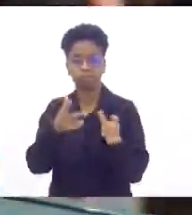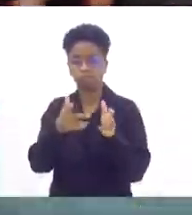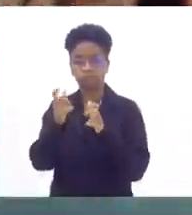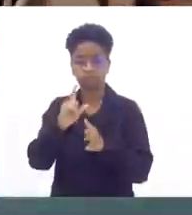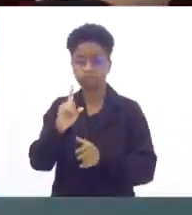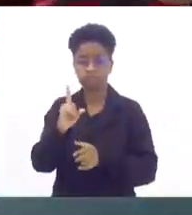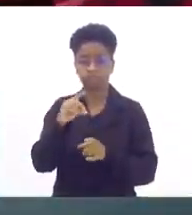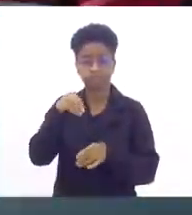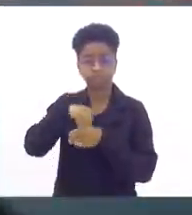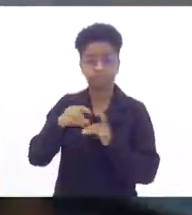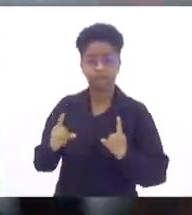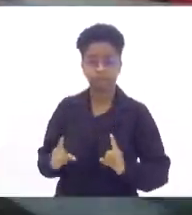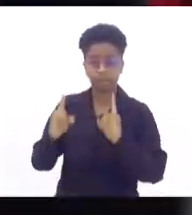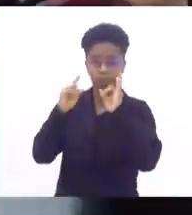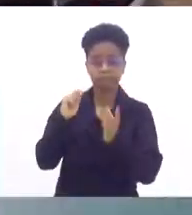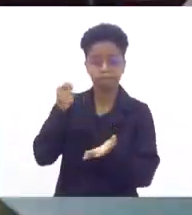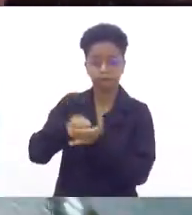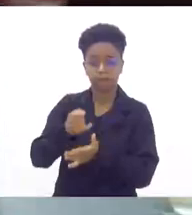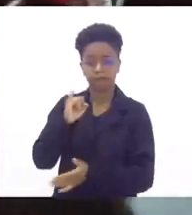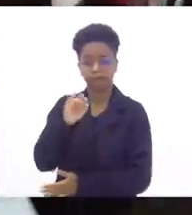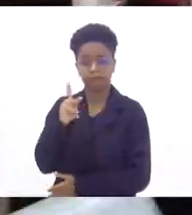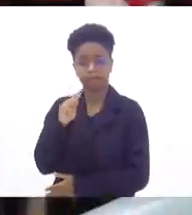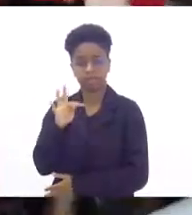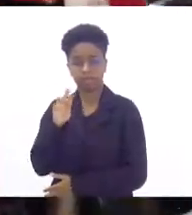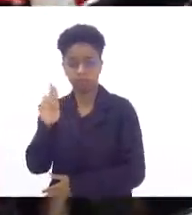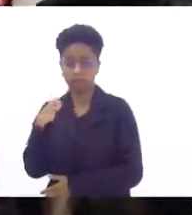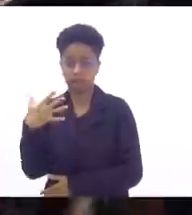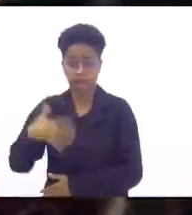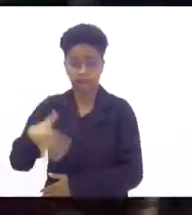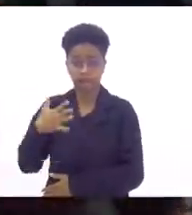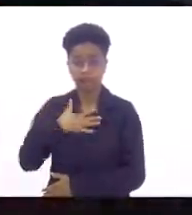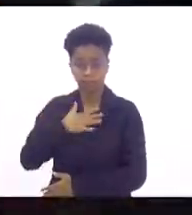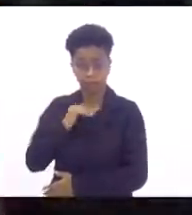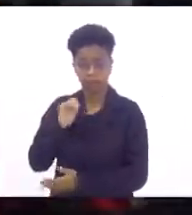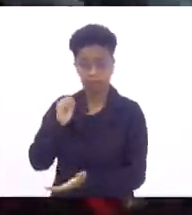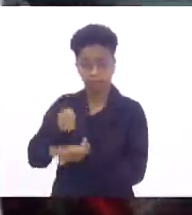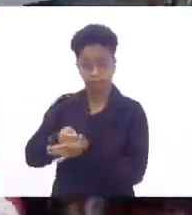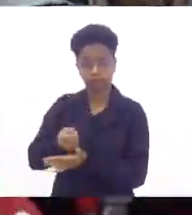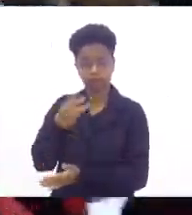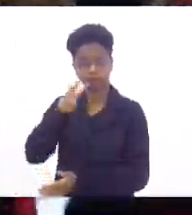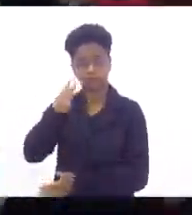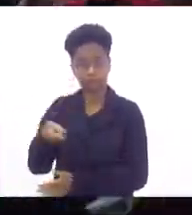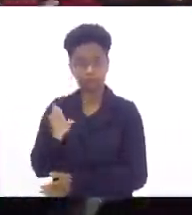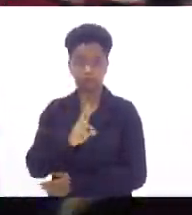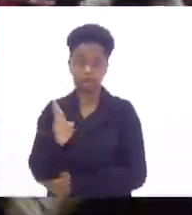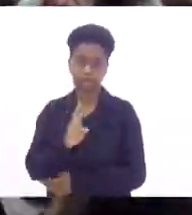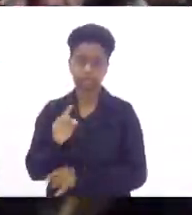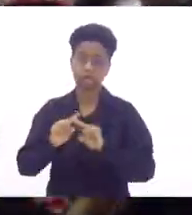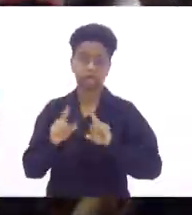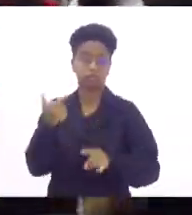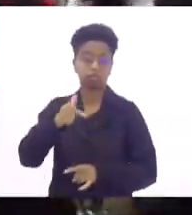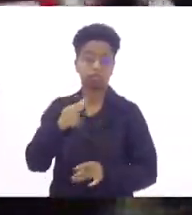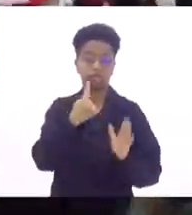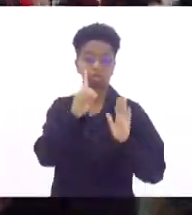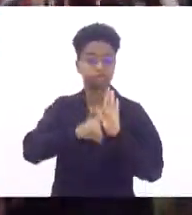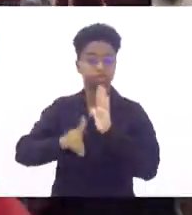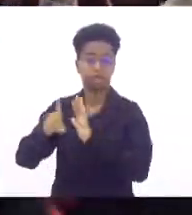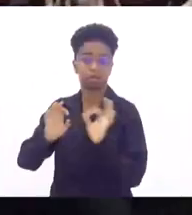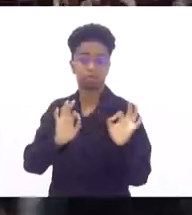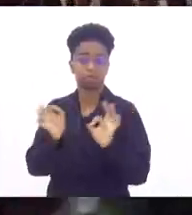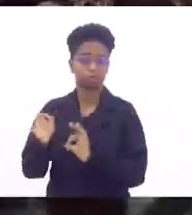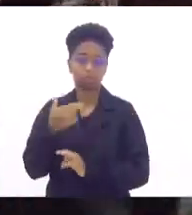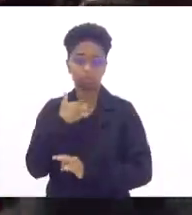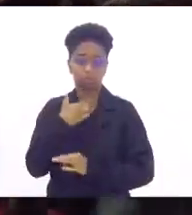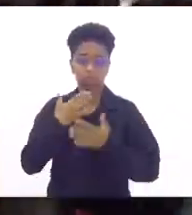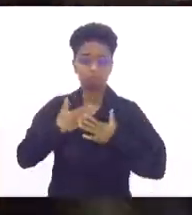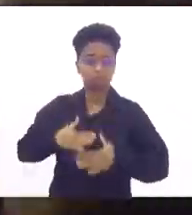que estão aí pagando IPTU caro meu IPTU é r$ 3.000 para poder não ter direito nenhum não posso descansar